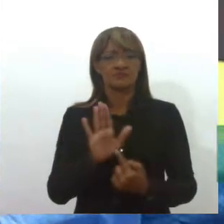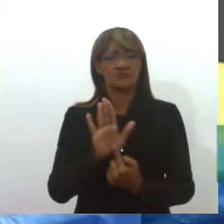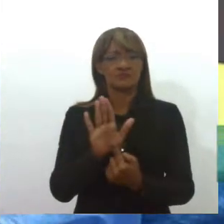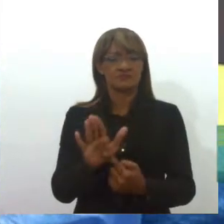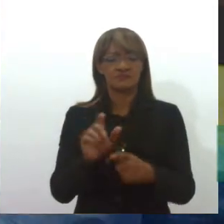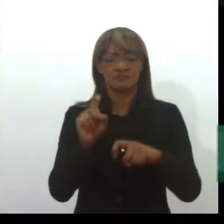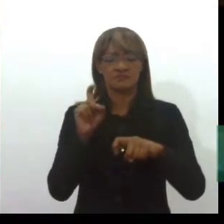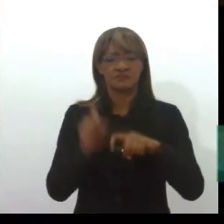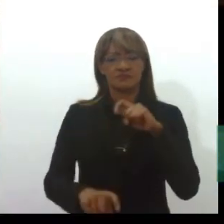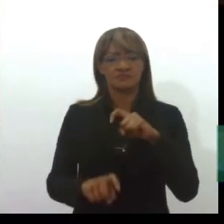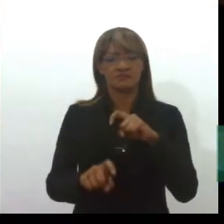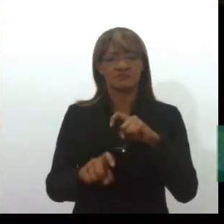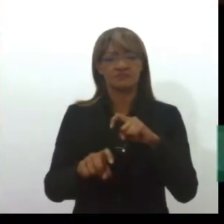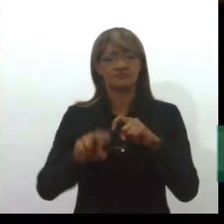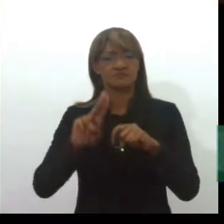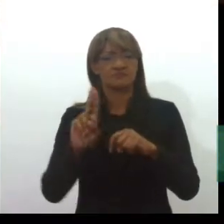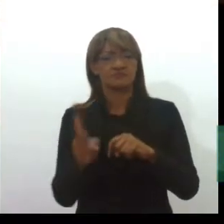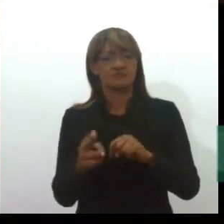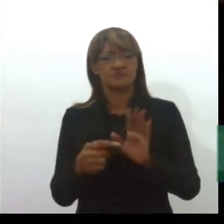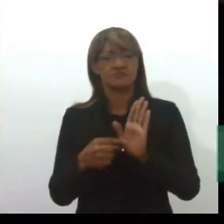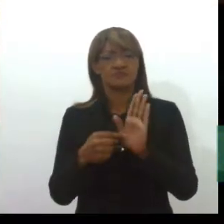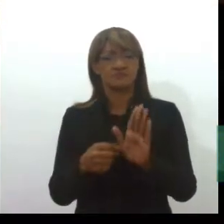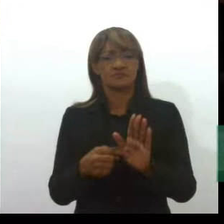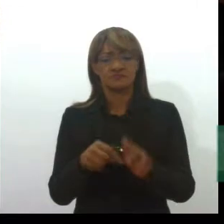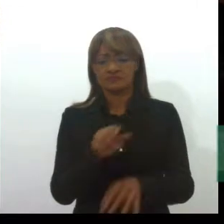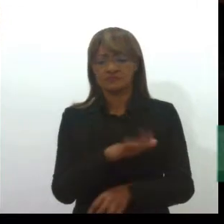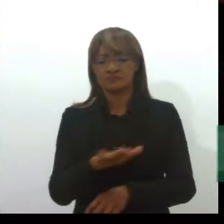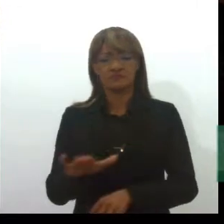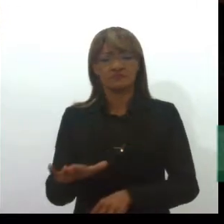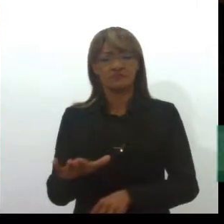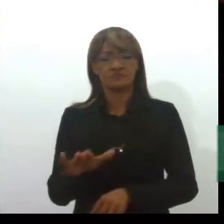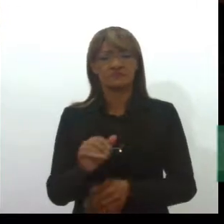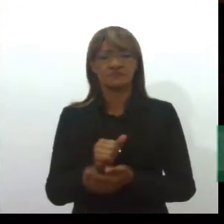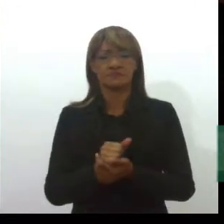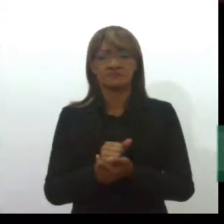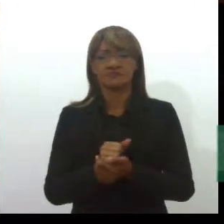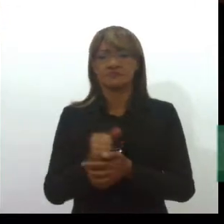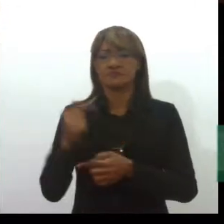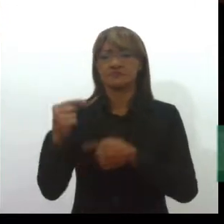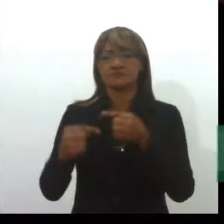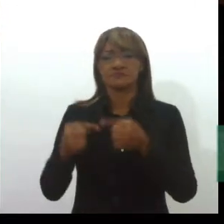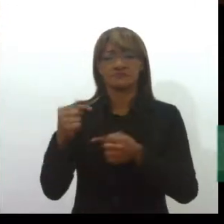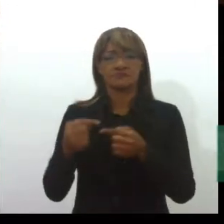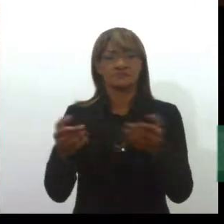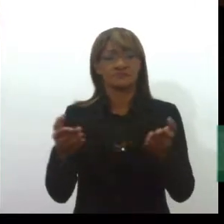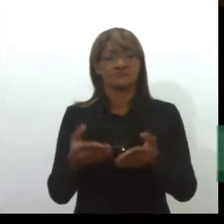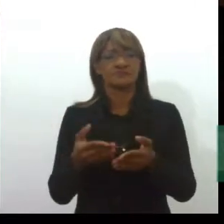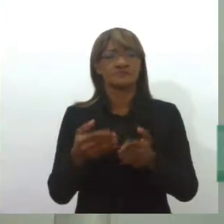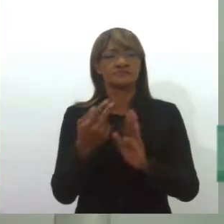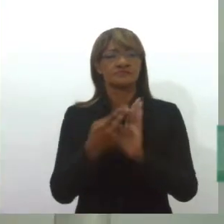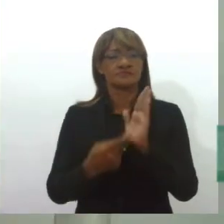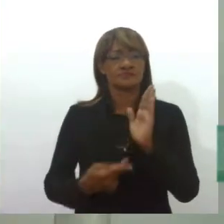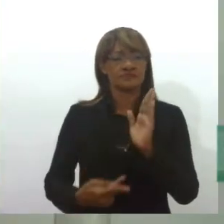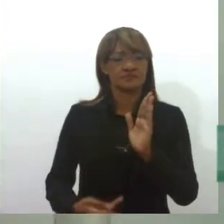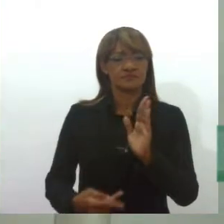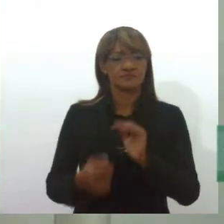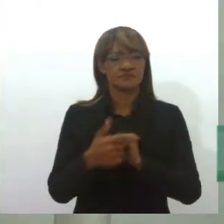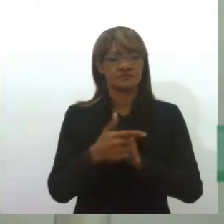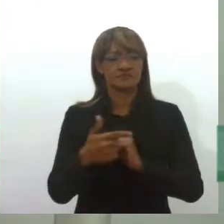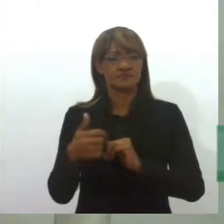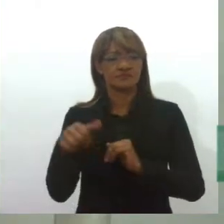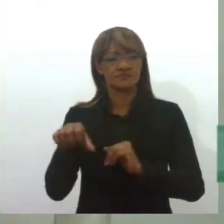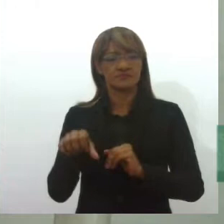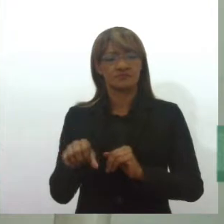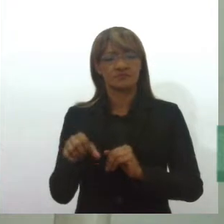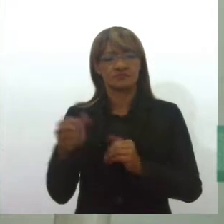explícito ou pornográfico envolvendo menores. Para debater o PL 219 de 2022, vamos